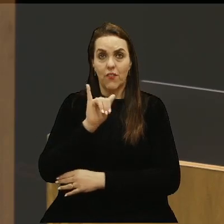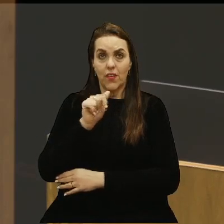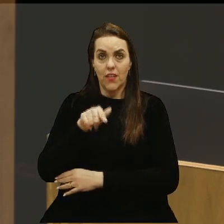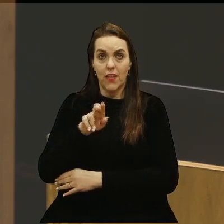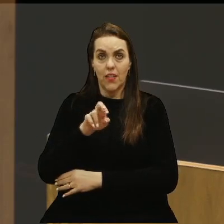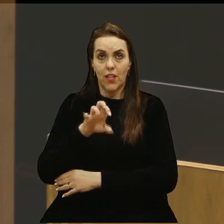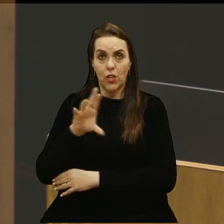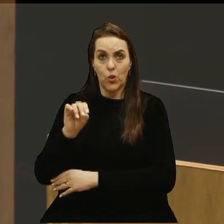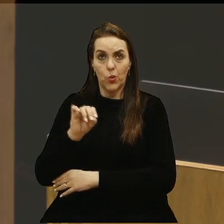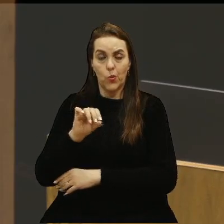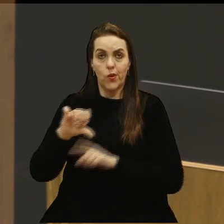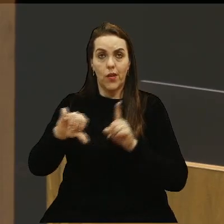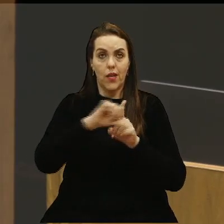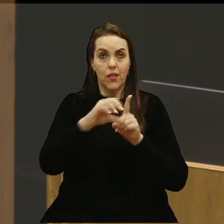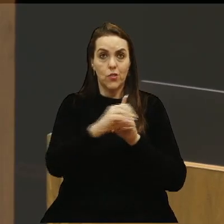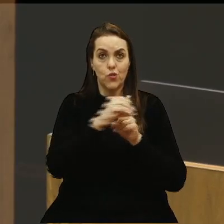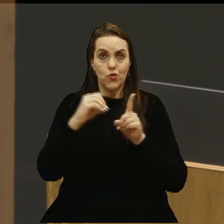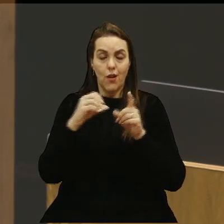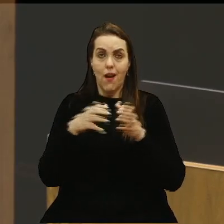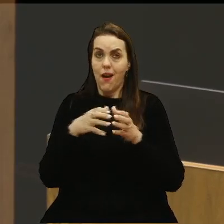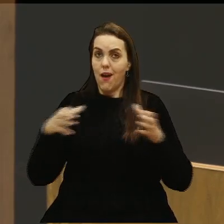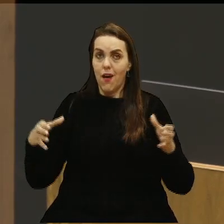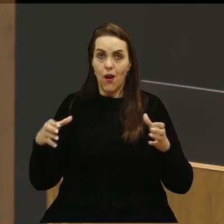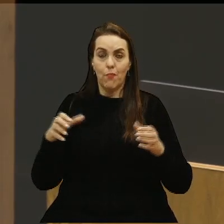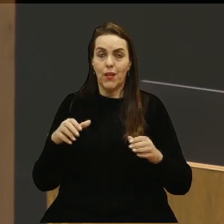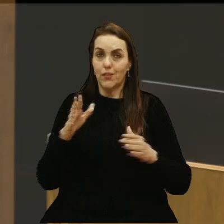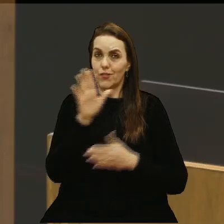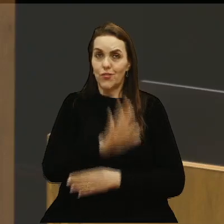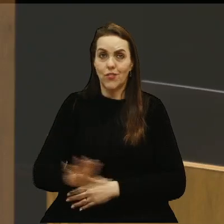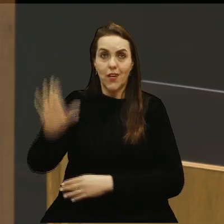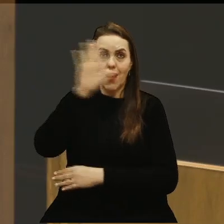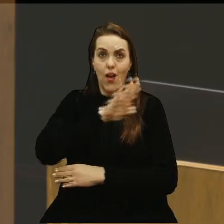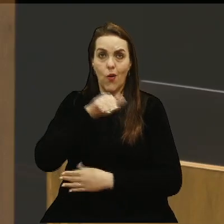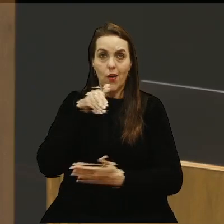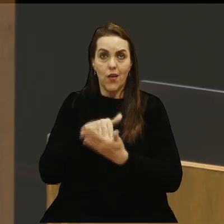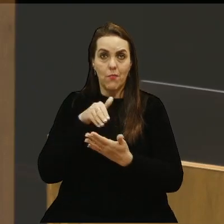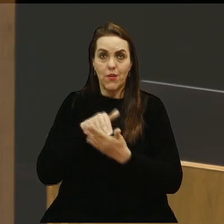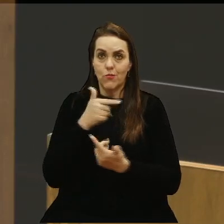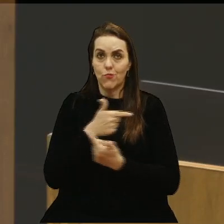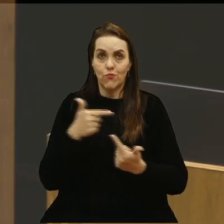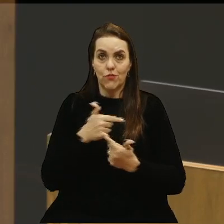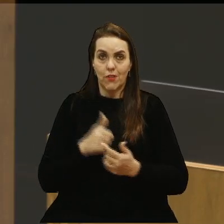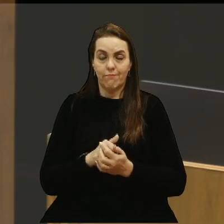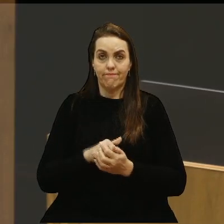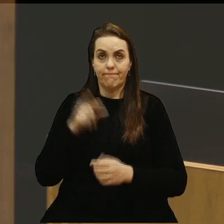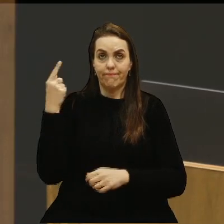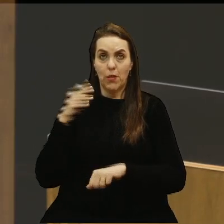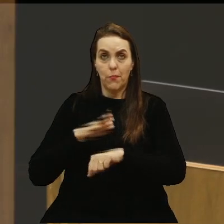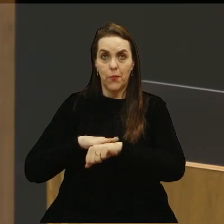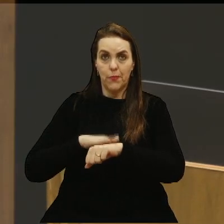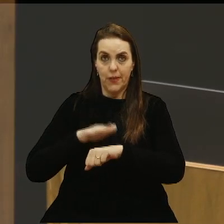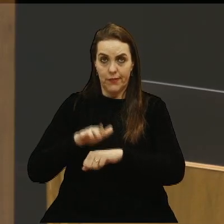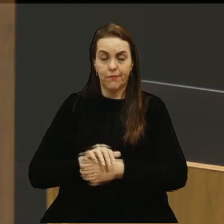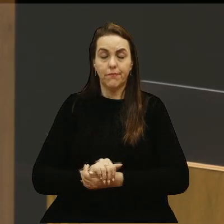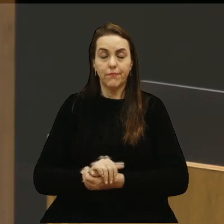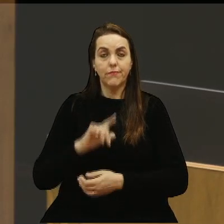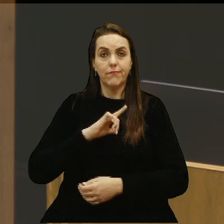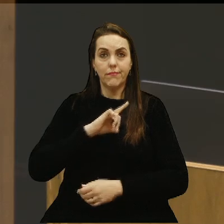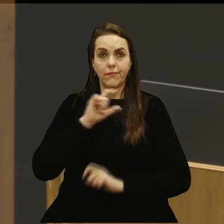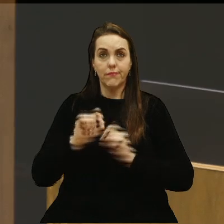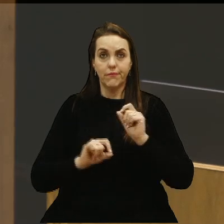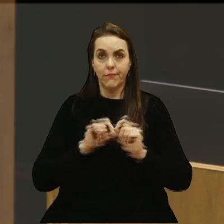uma anistia ampla, geral e restrita. E, senhoras e senhores, naquele momento, nós